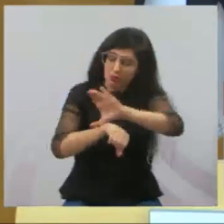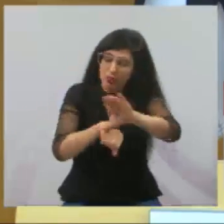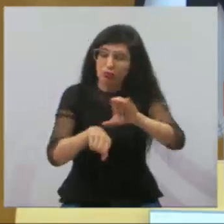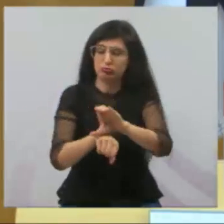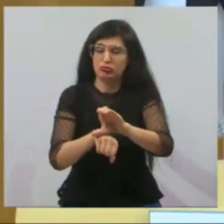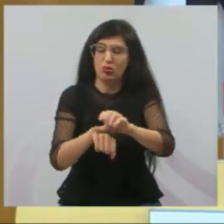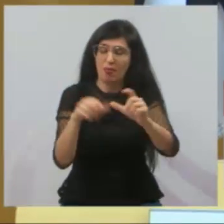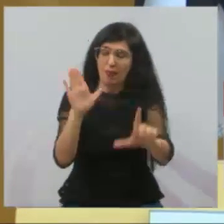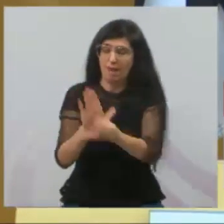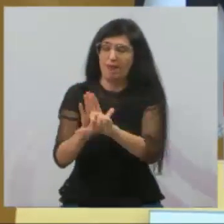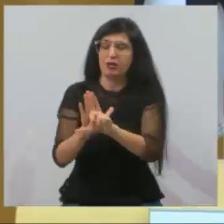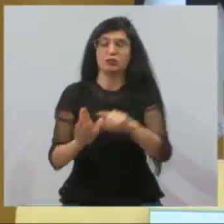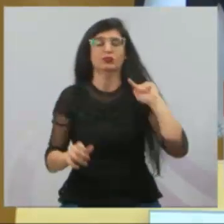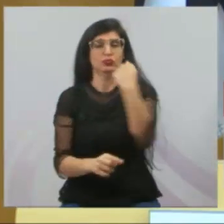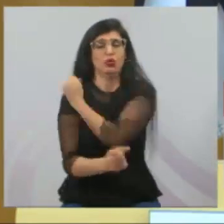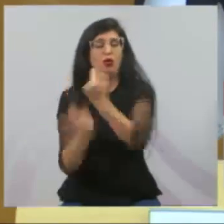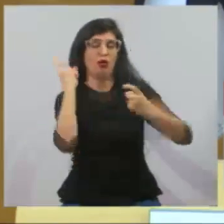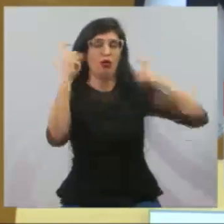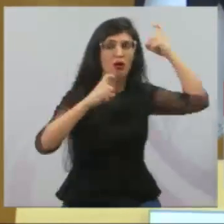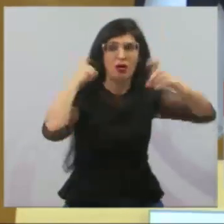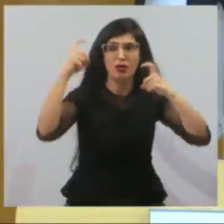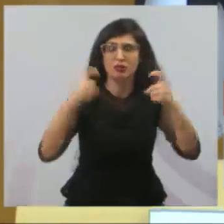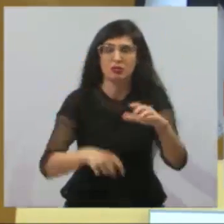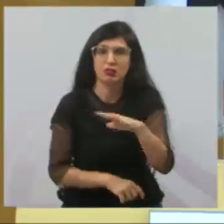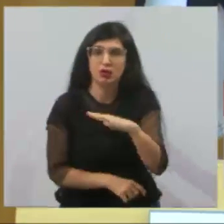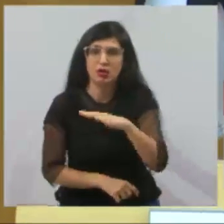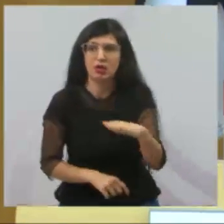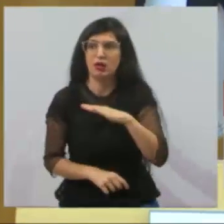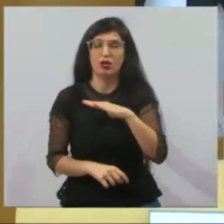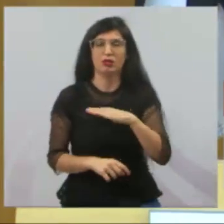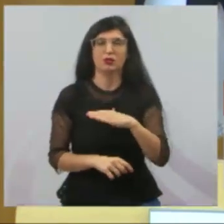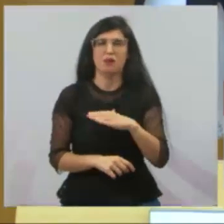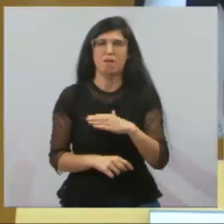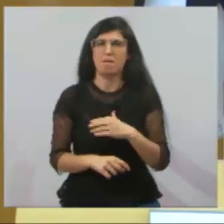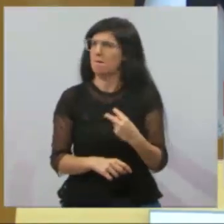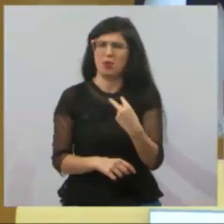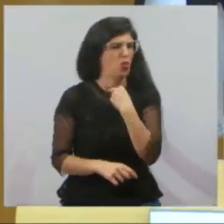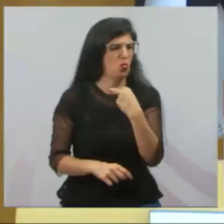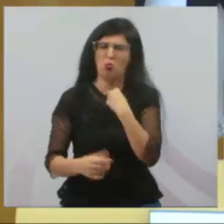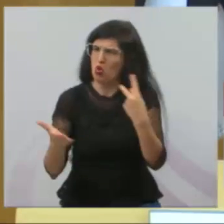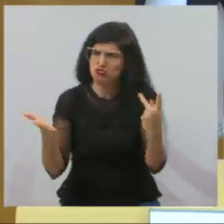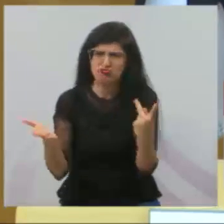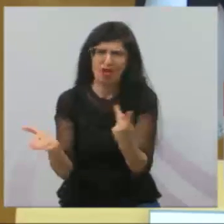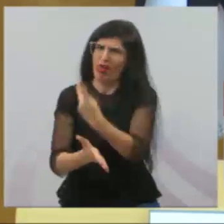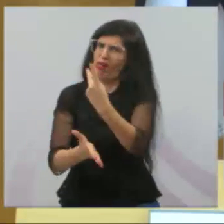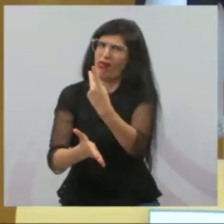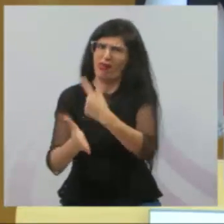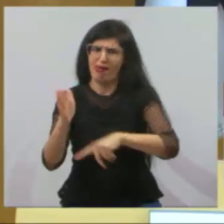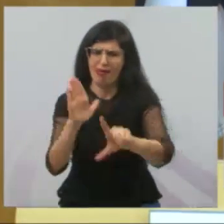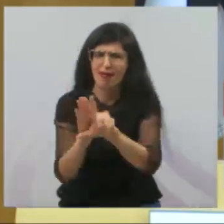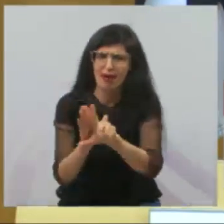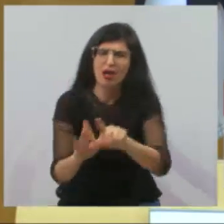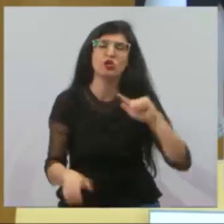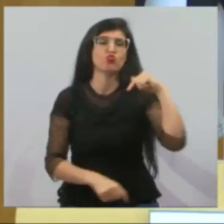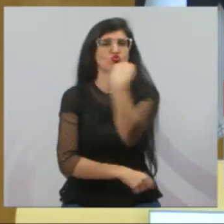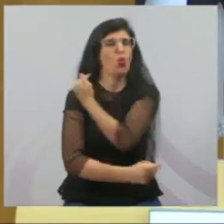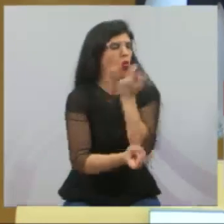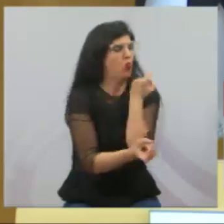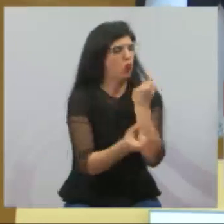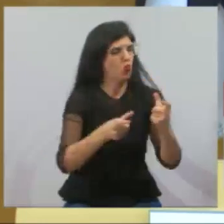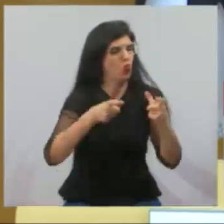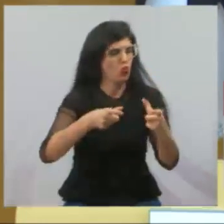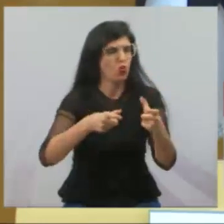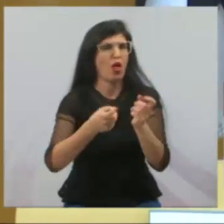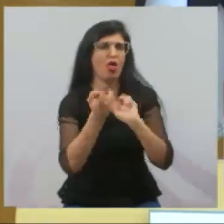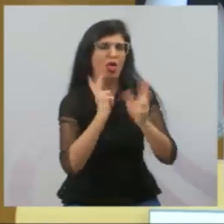de atender as demandas do município, para que ele não fique de forma irregular, nós nos reunimos com o Conselho Fiscal,